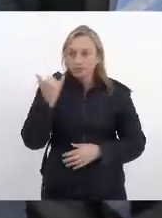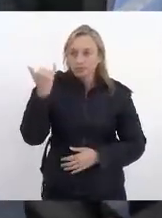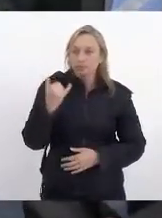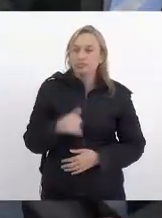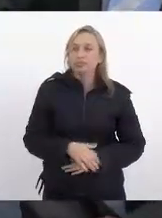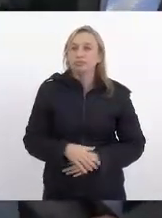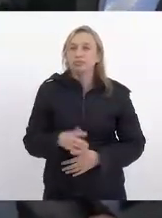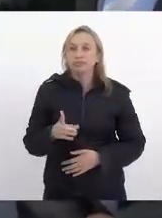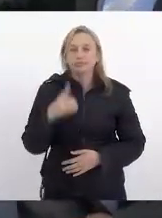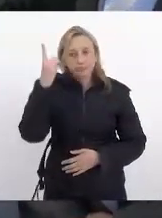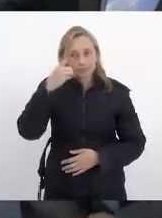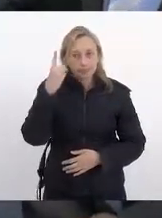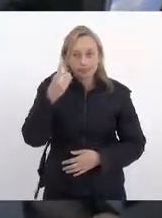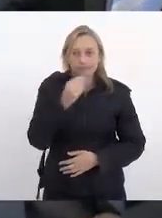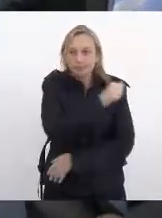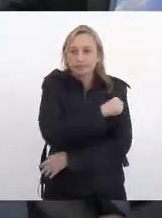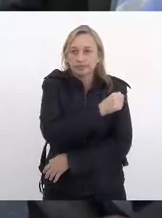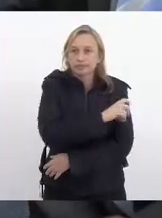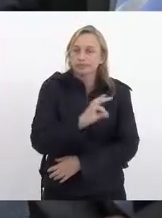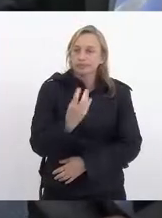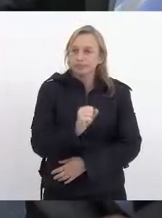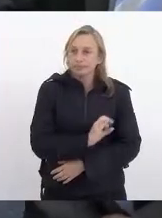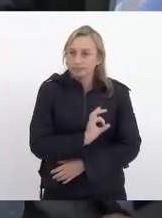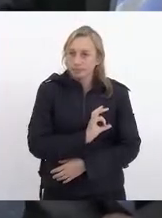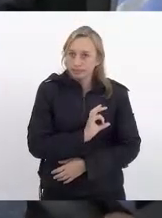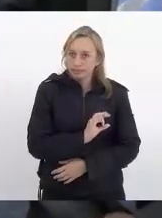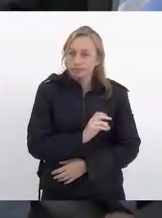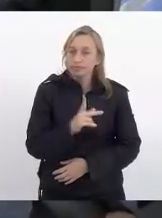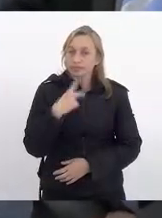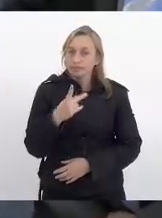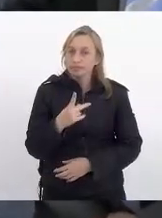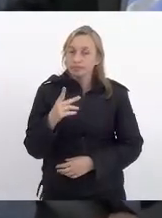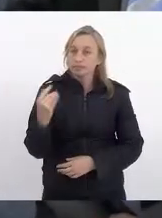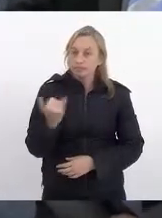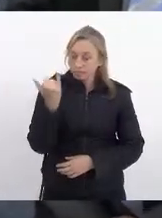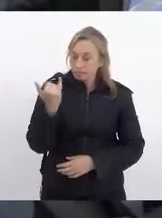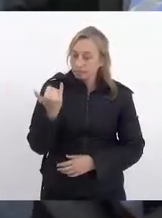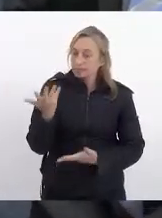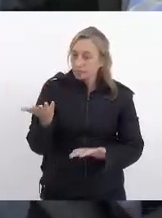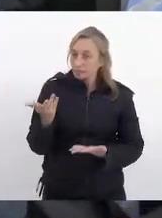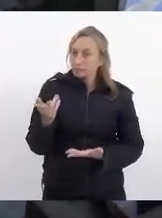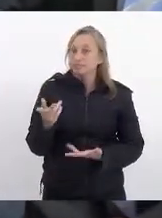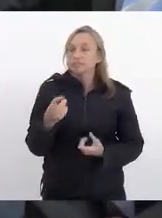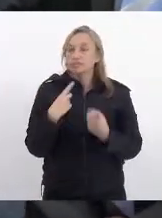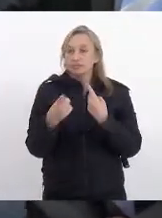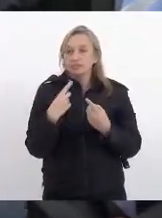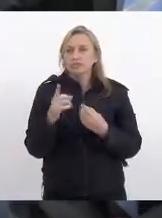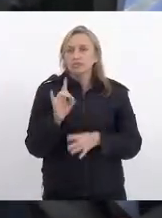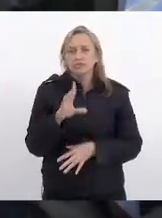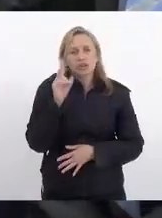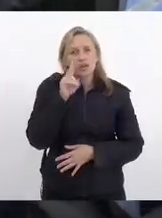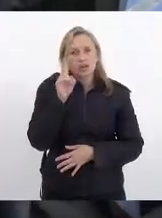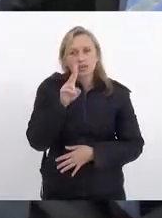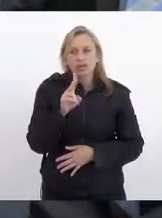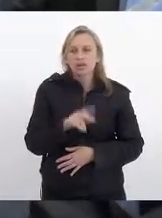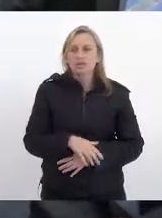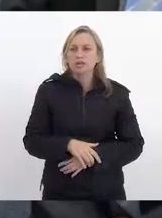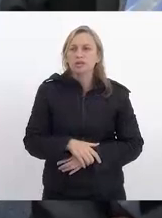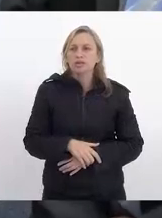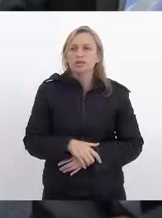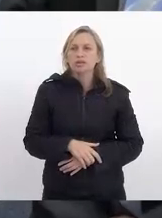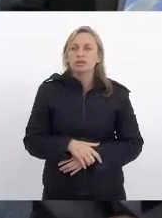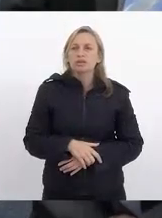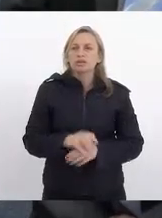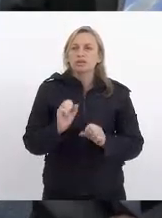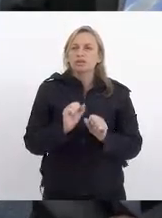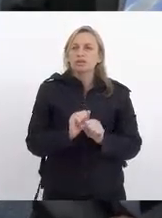as ponderações da deputada enfermeira Rejane Marta Rocha trouxeram elementos também muito relevante ao debate que era apenas lembrar uma coisa